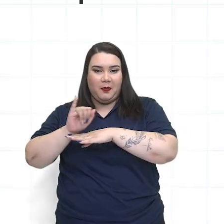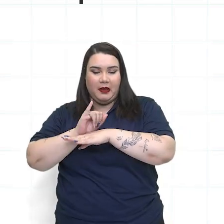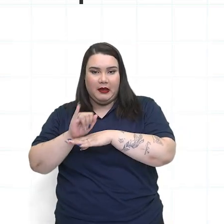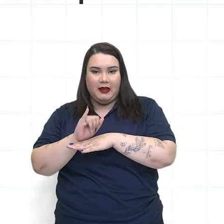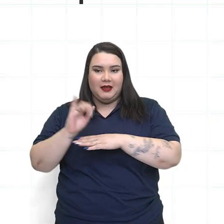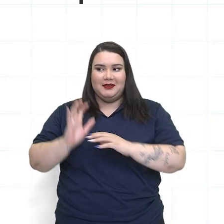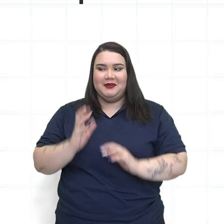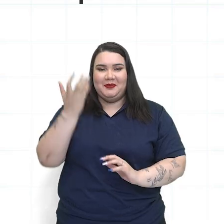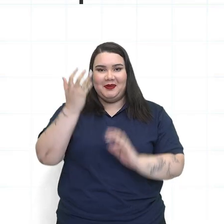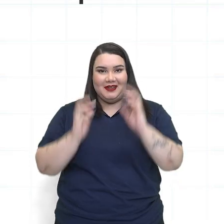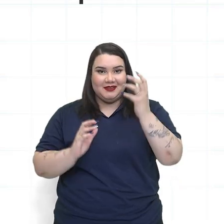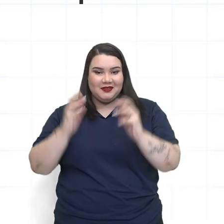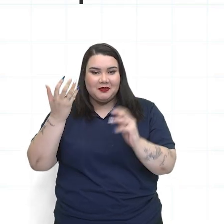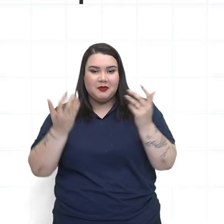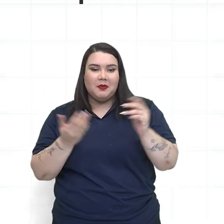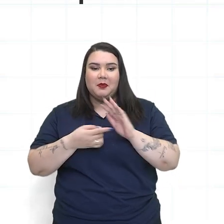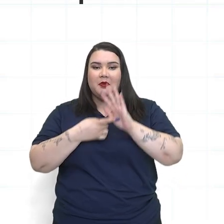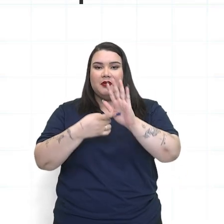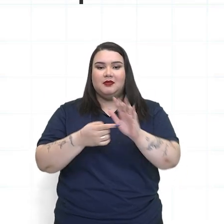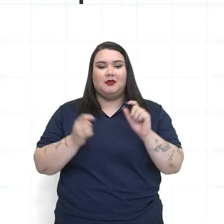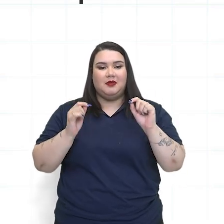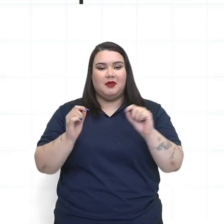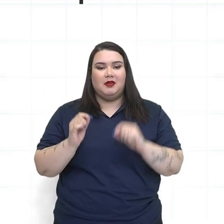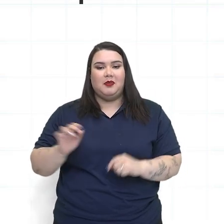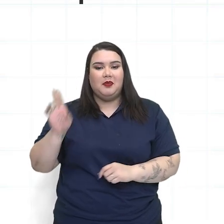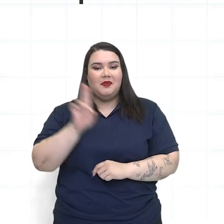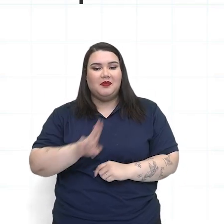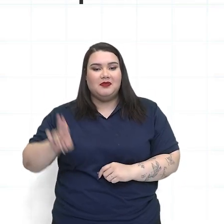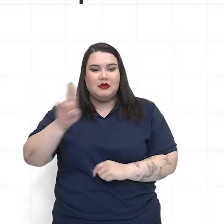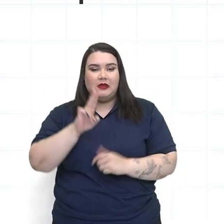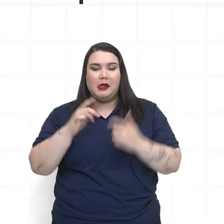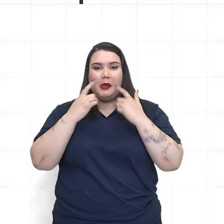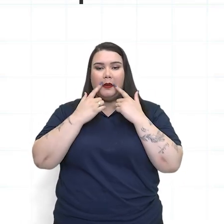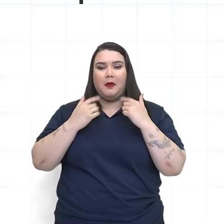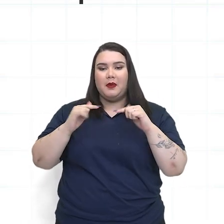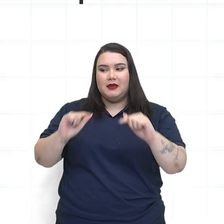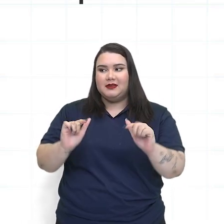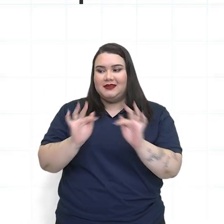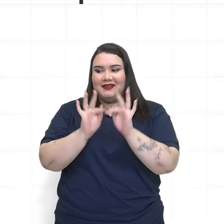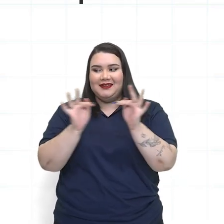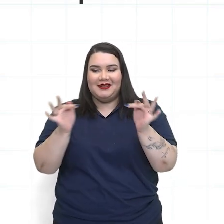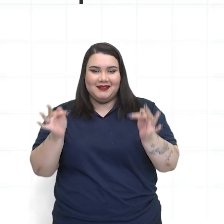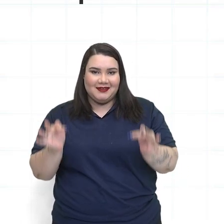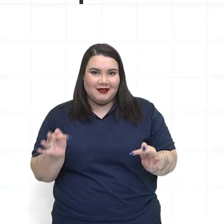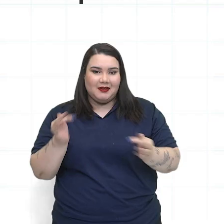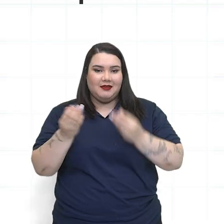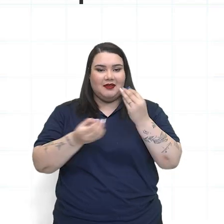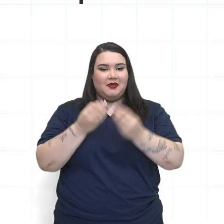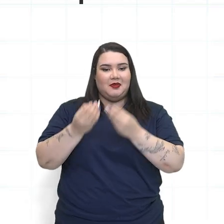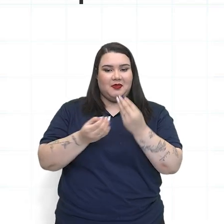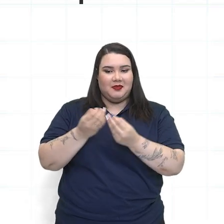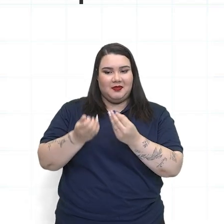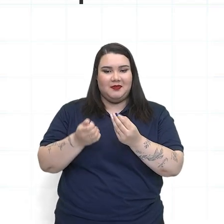situações cotidianas, né, nós utilizamos uma linguagem mais simples, uma linguagem